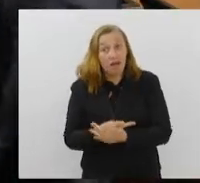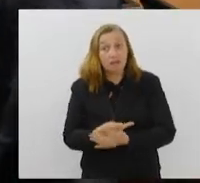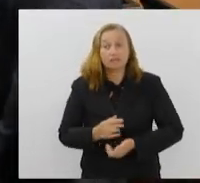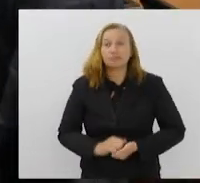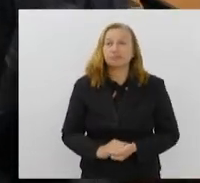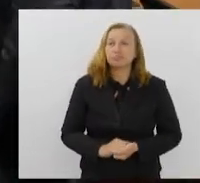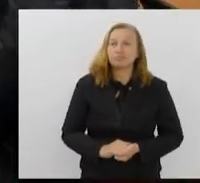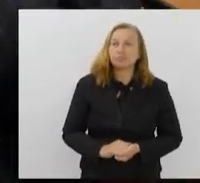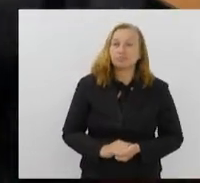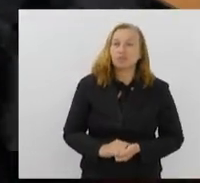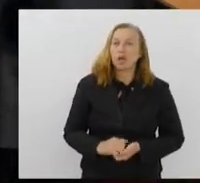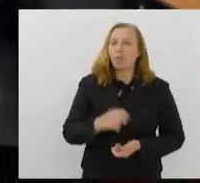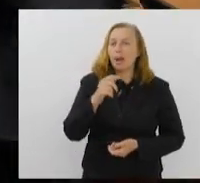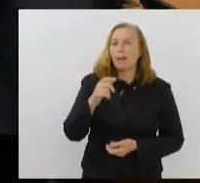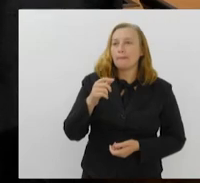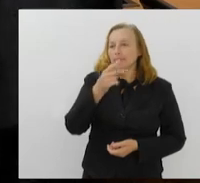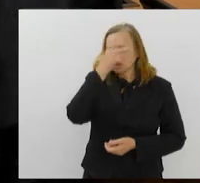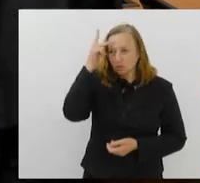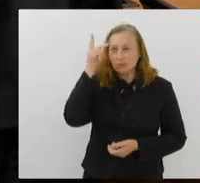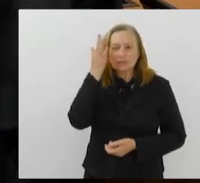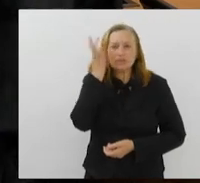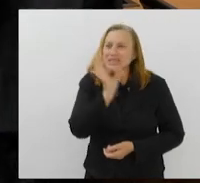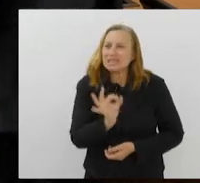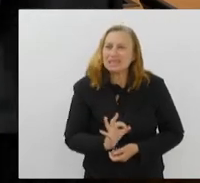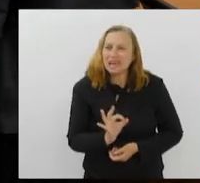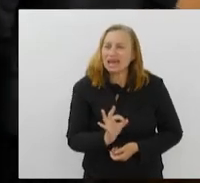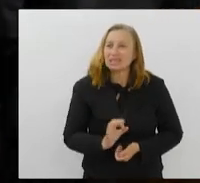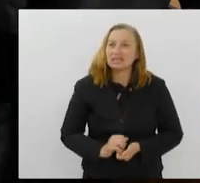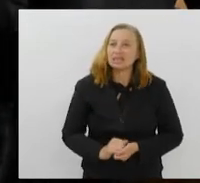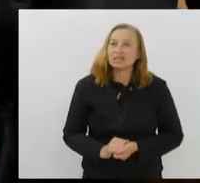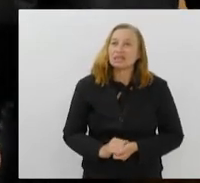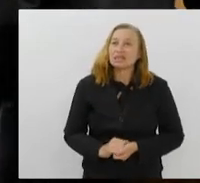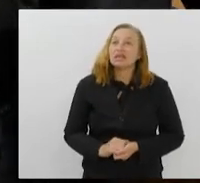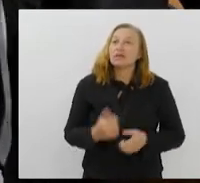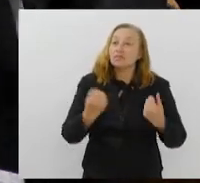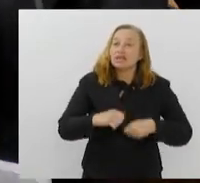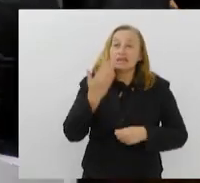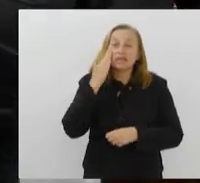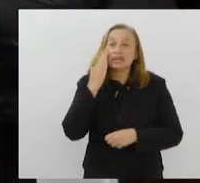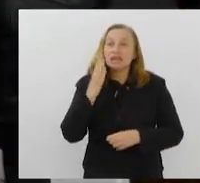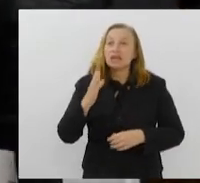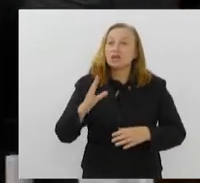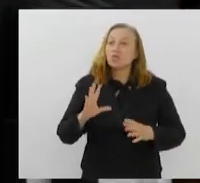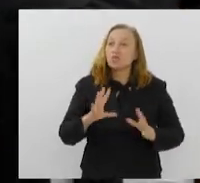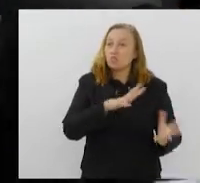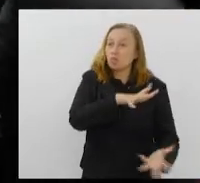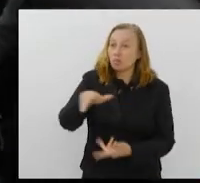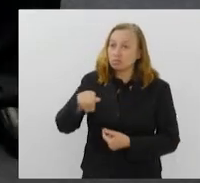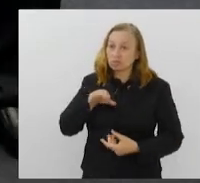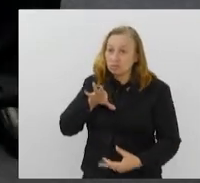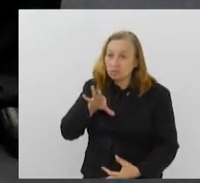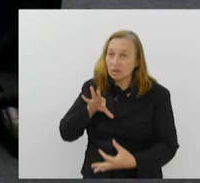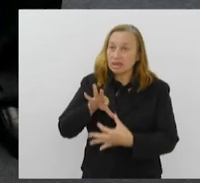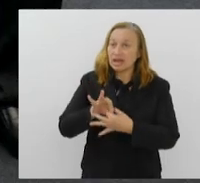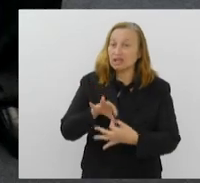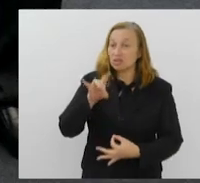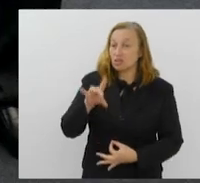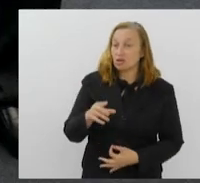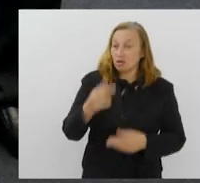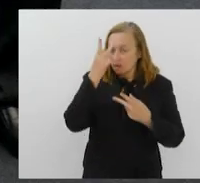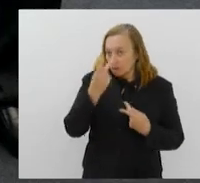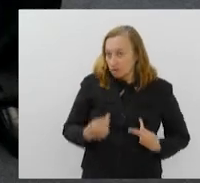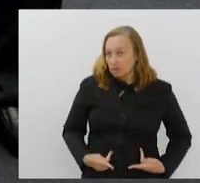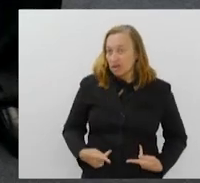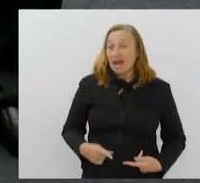alguém que não conseguiu crescer o bastante e entender que o mundo não está ligado ao seu umbigo. É o que o deputado faz.